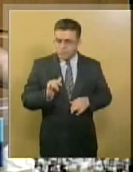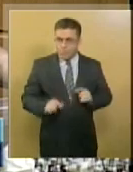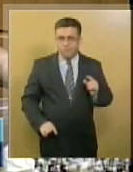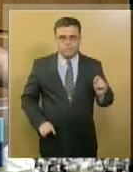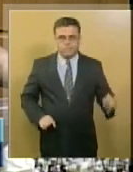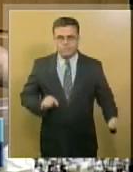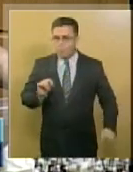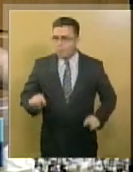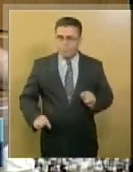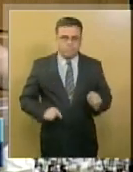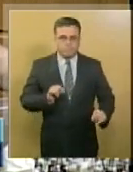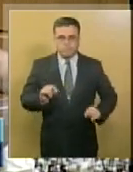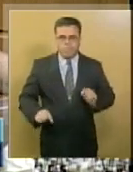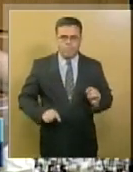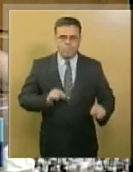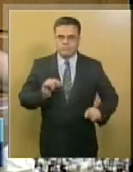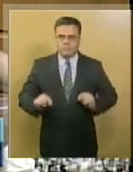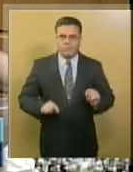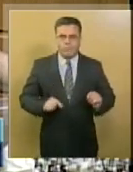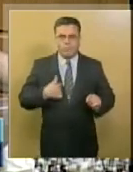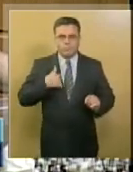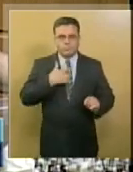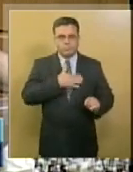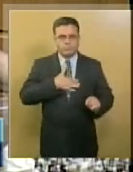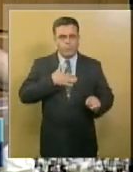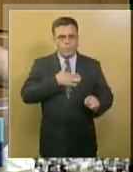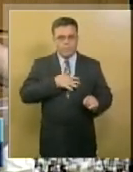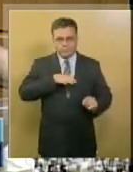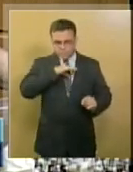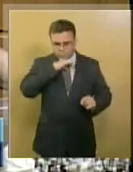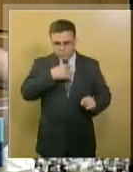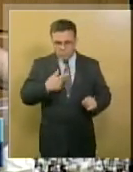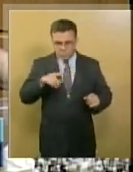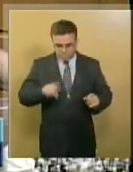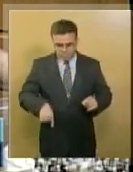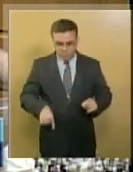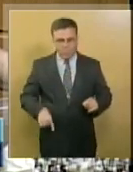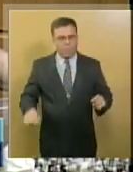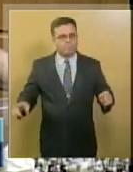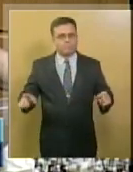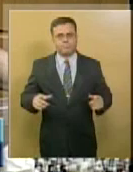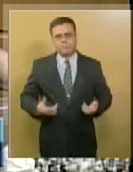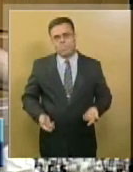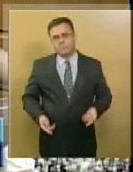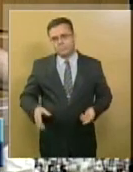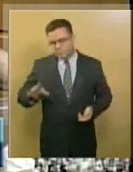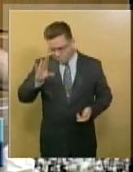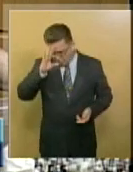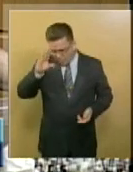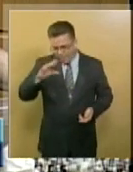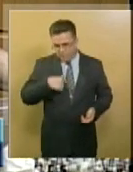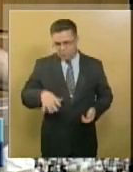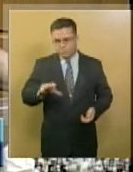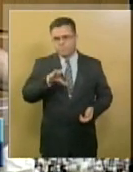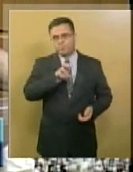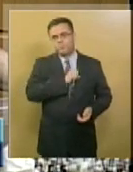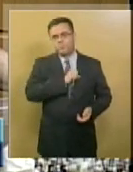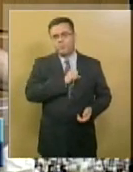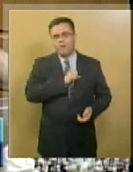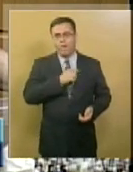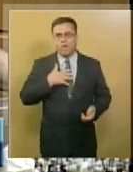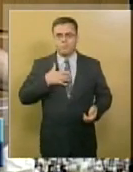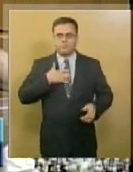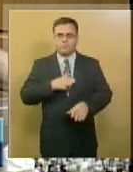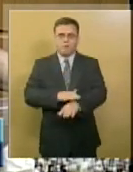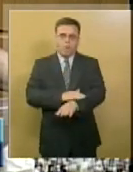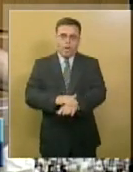que seja uma... porque eu gosto de animal. É também porque eu gosto de animal, mas é também principalmente porque eu gosto da minha própria pele. E é